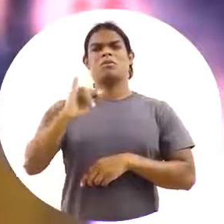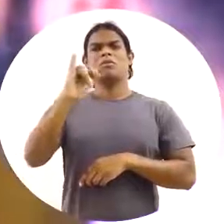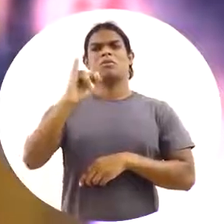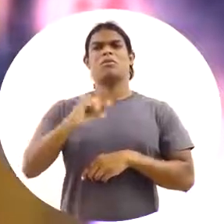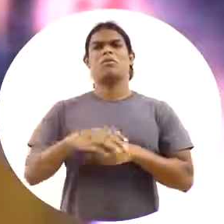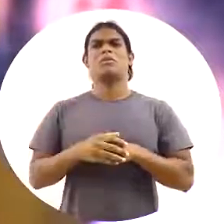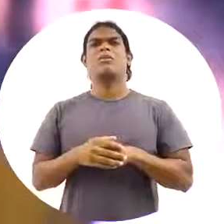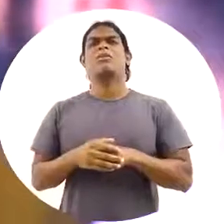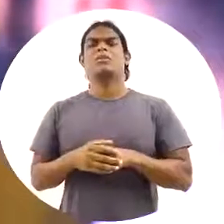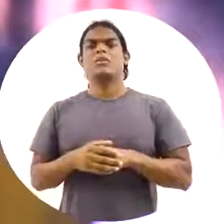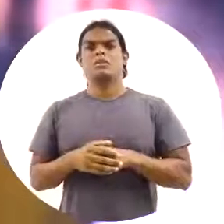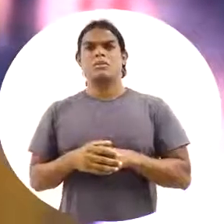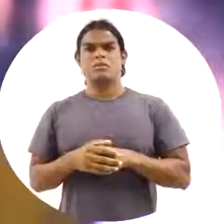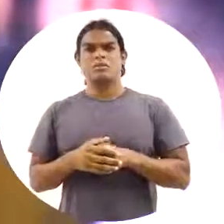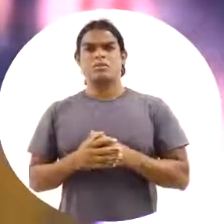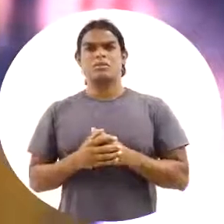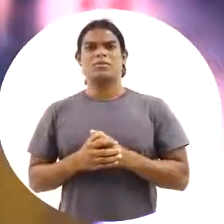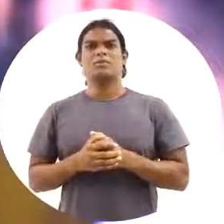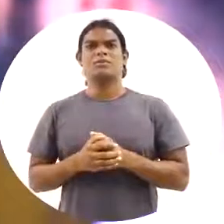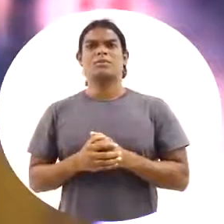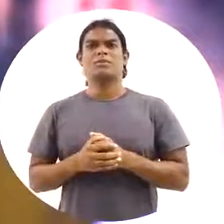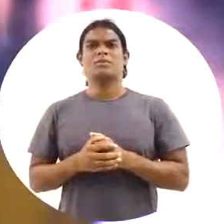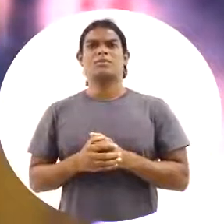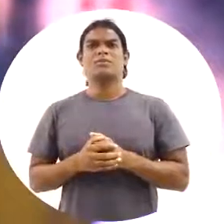foi fruto, né, de